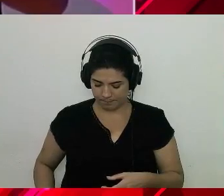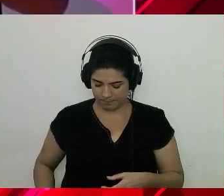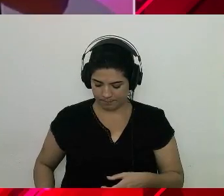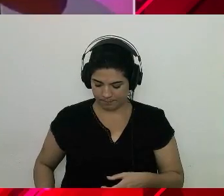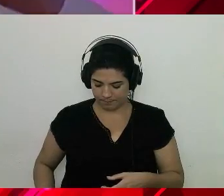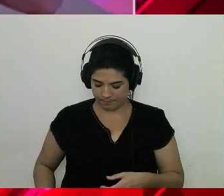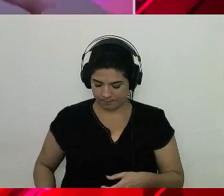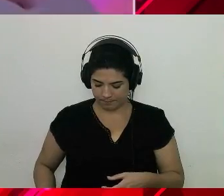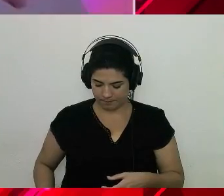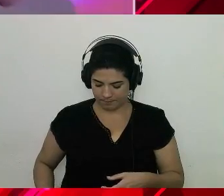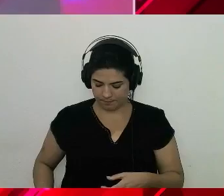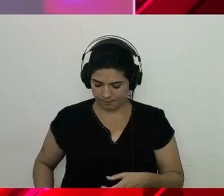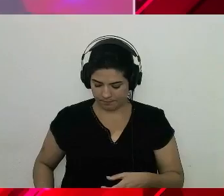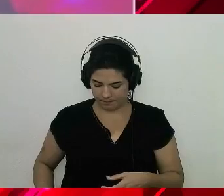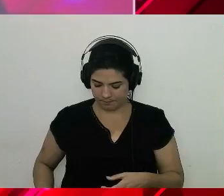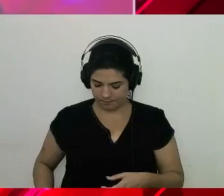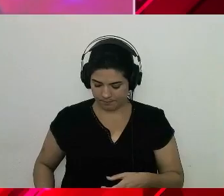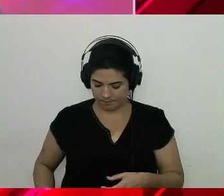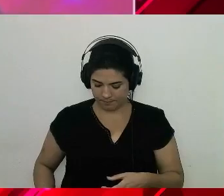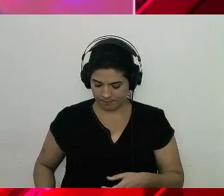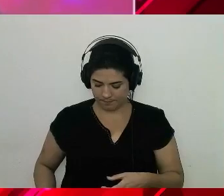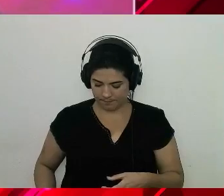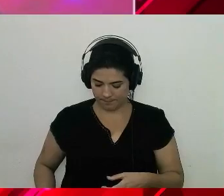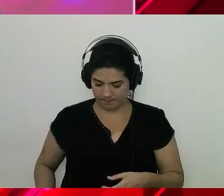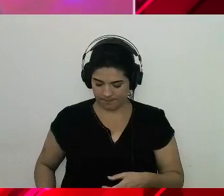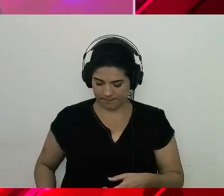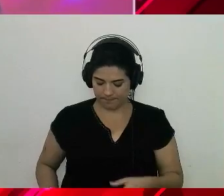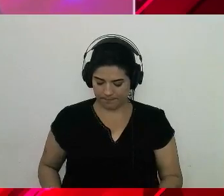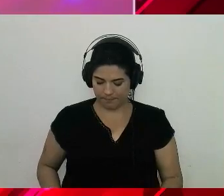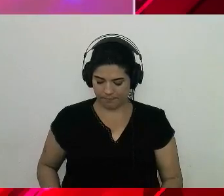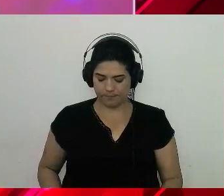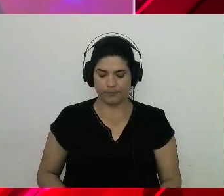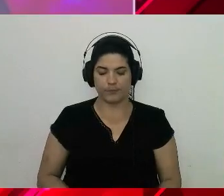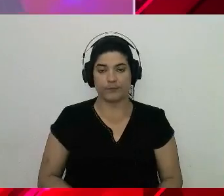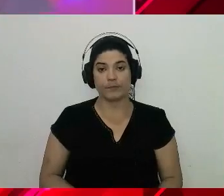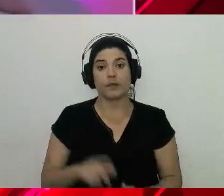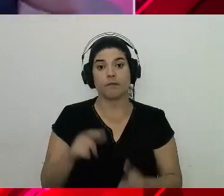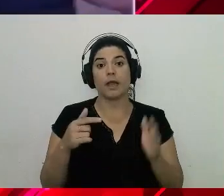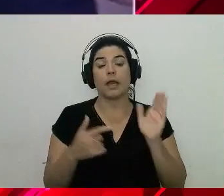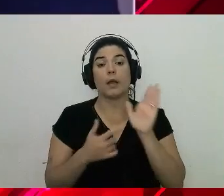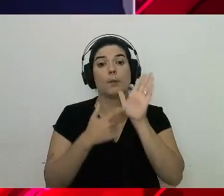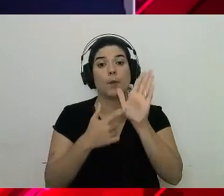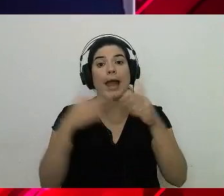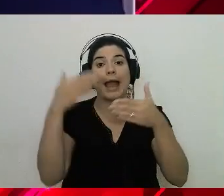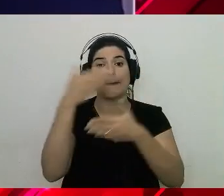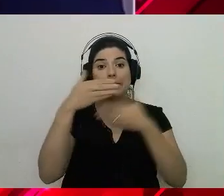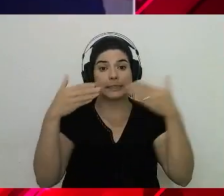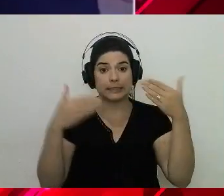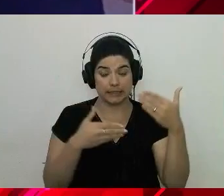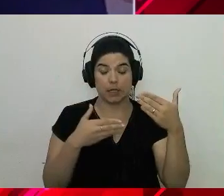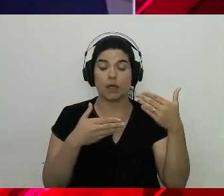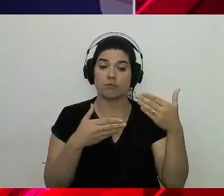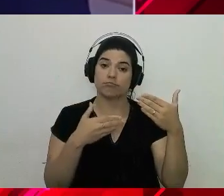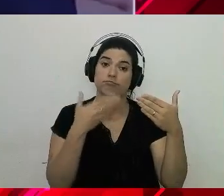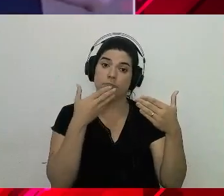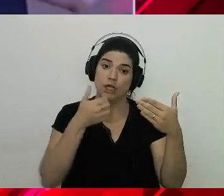Tá. Eles vão colocar a apresentação aqui em vez de compartilhar no Zoom. A gente vai resolver o problema do